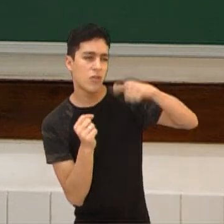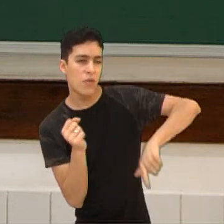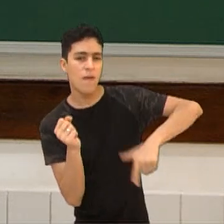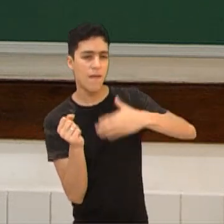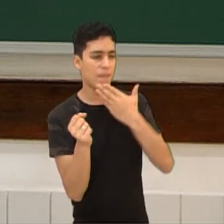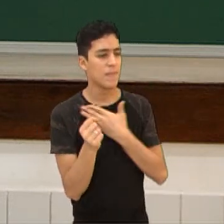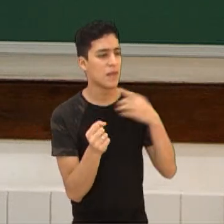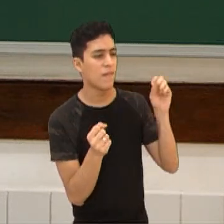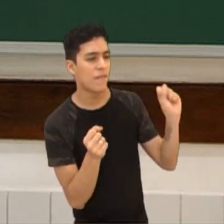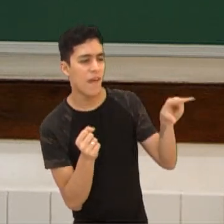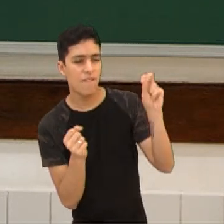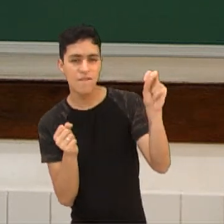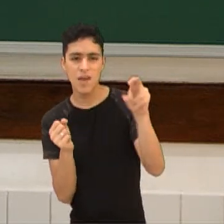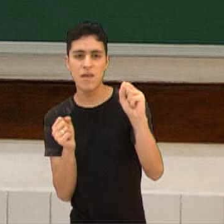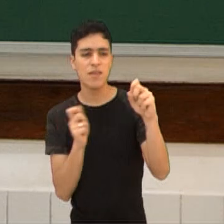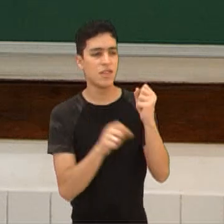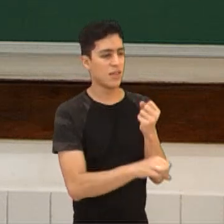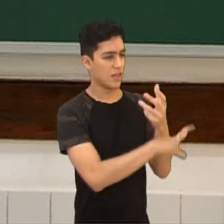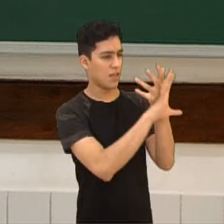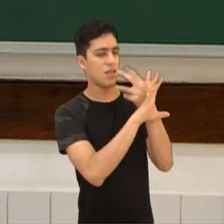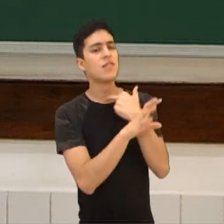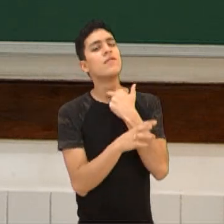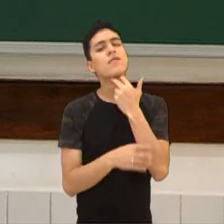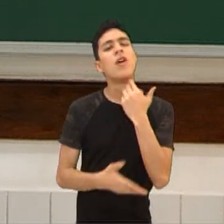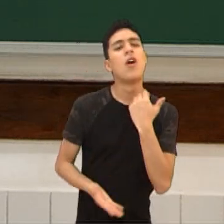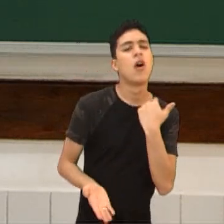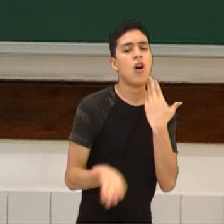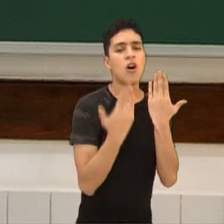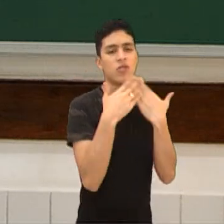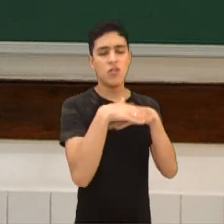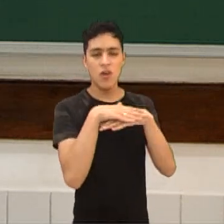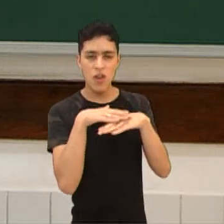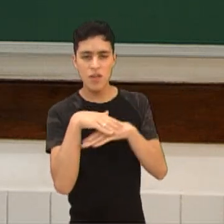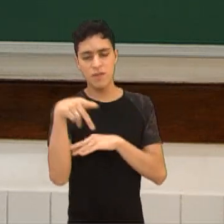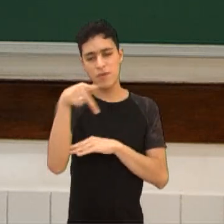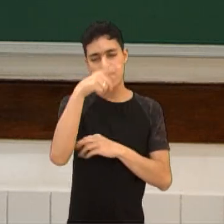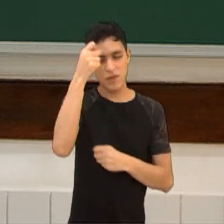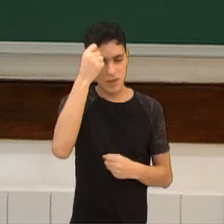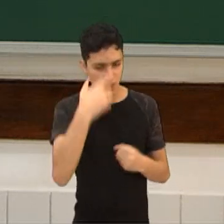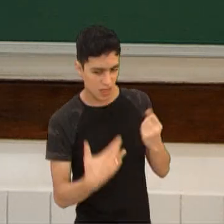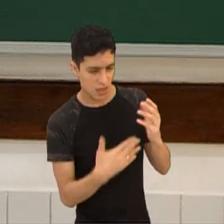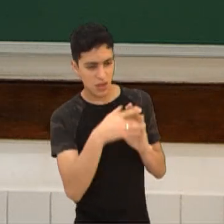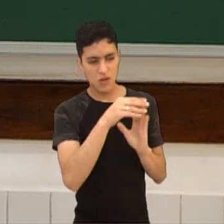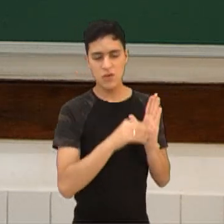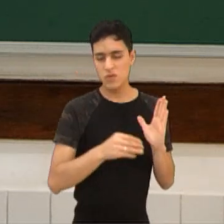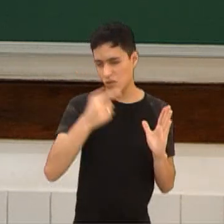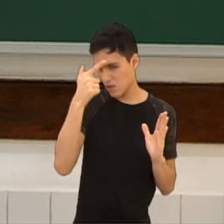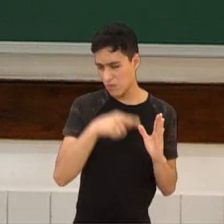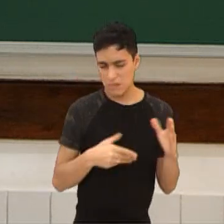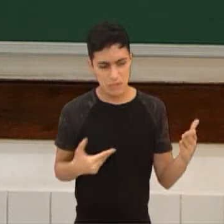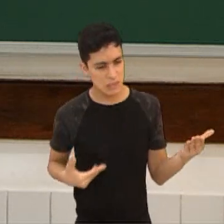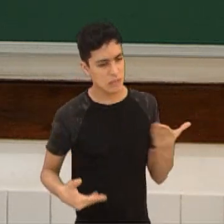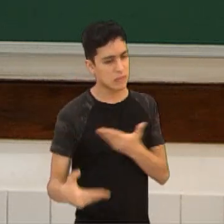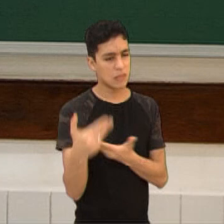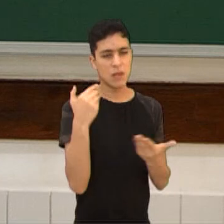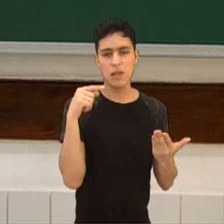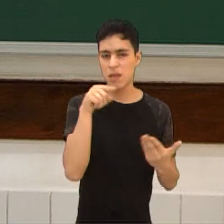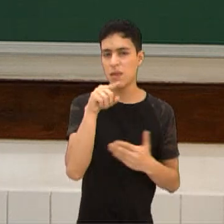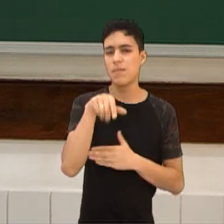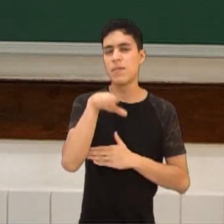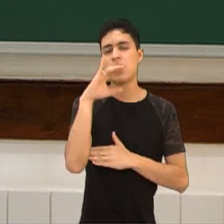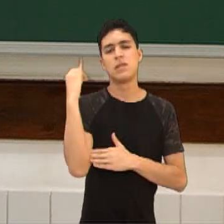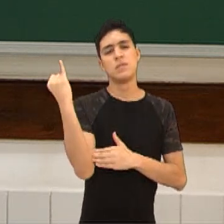amigos, né? O pessoal abre a câmera, abre o áudio, conversa, o professor explica, retoma o conteúdo contigo. Então é muito